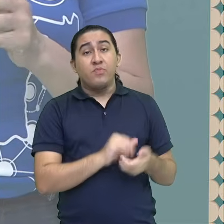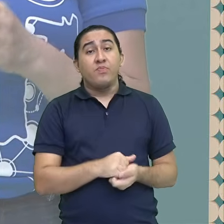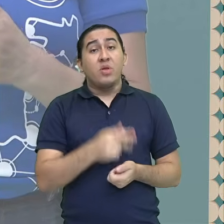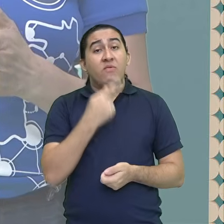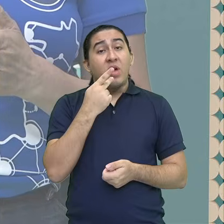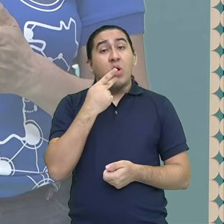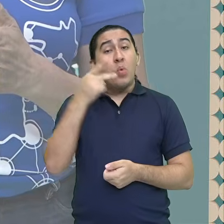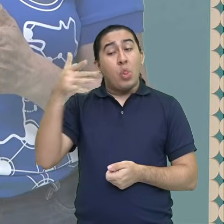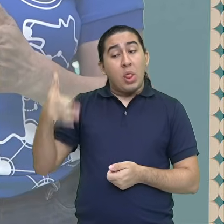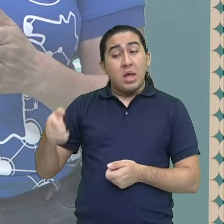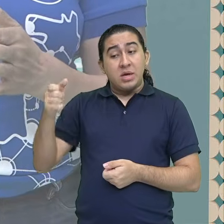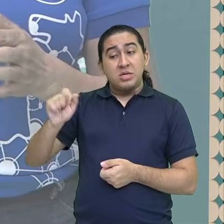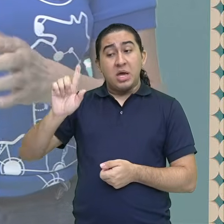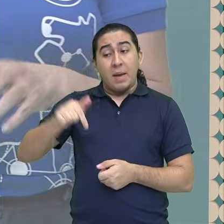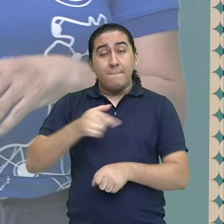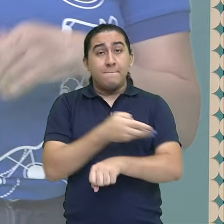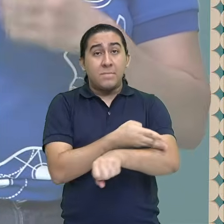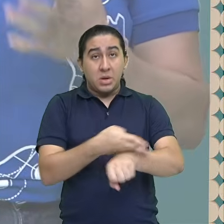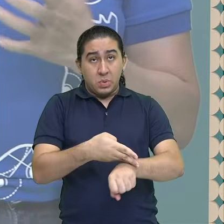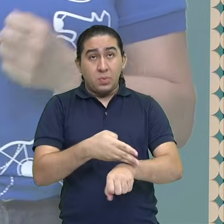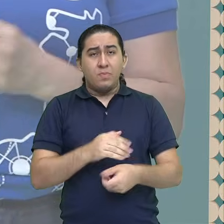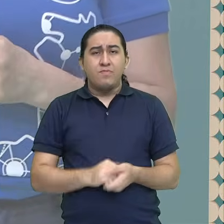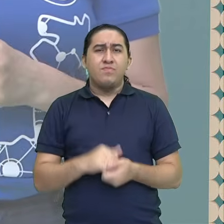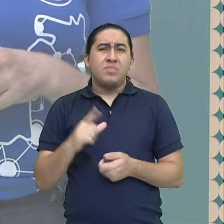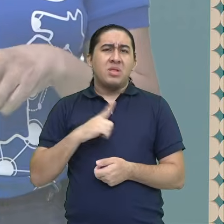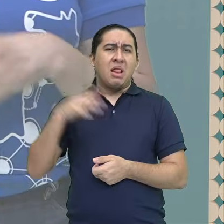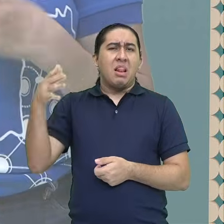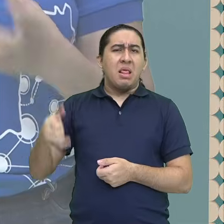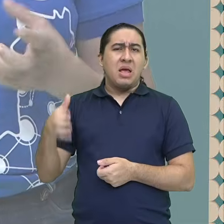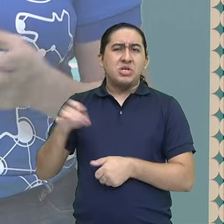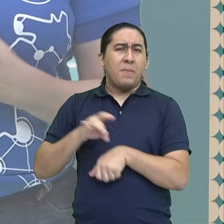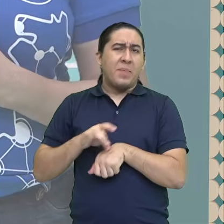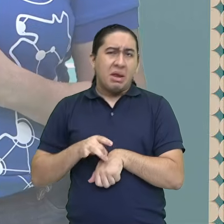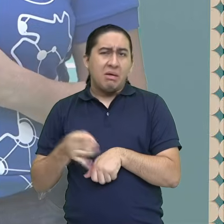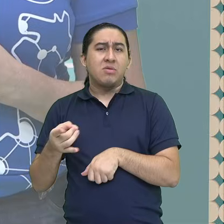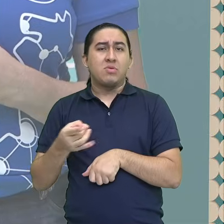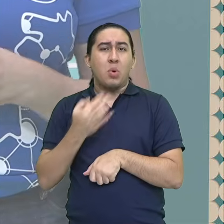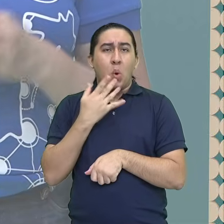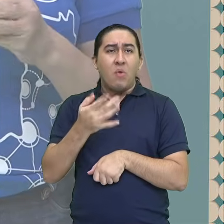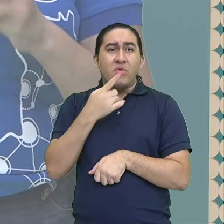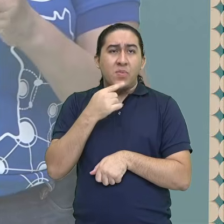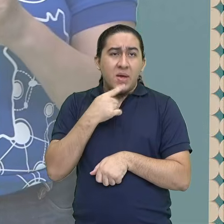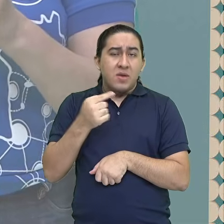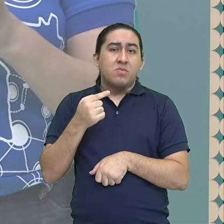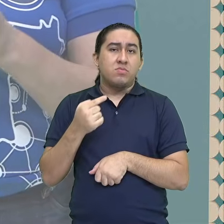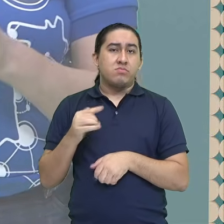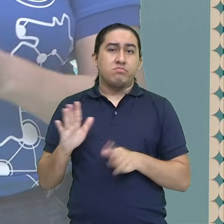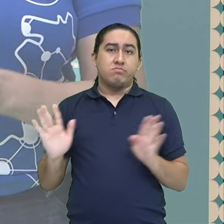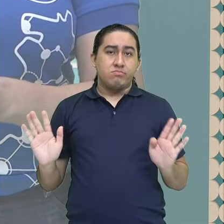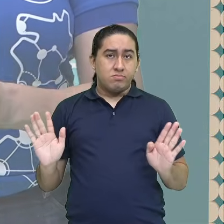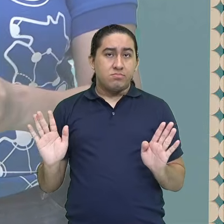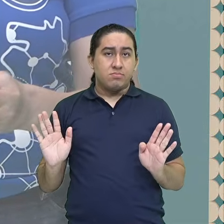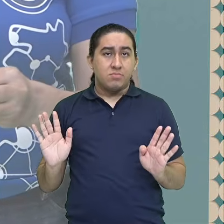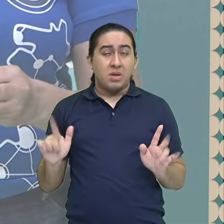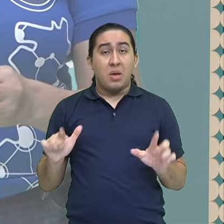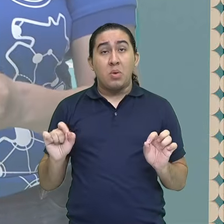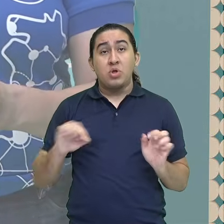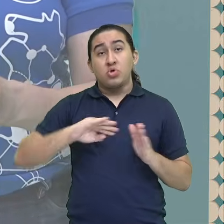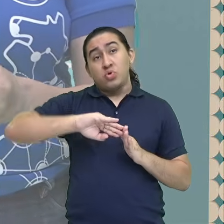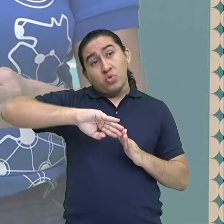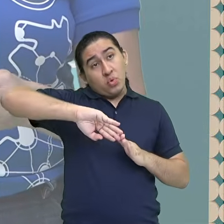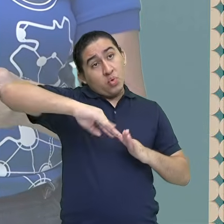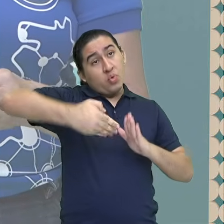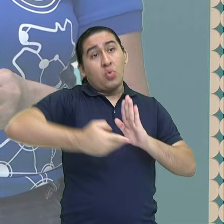leite, que é branco. Tem algum leite preto, algum leite vermelho, né? Eu estou falando de